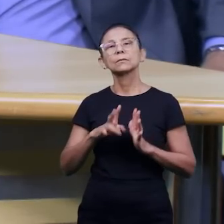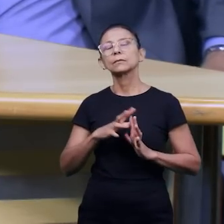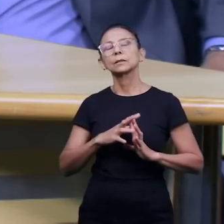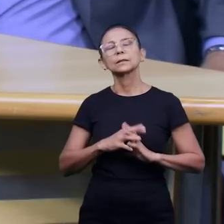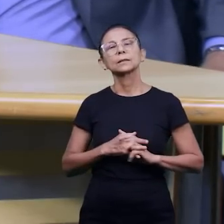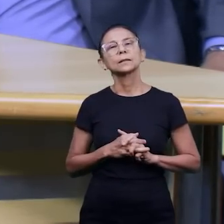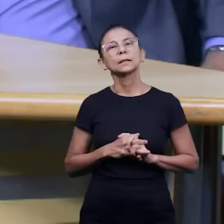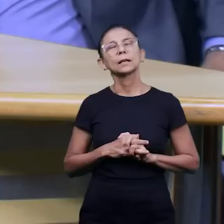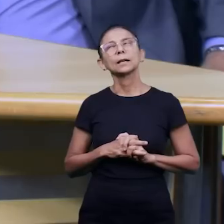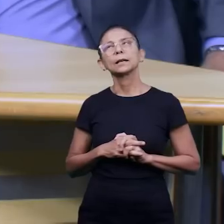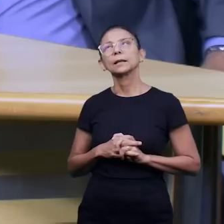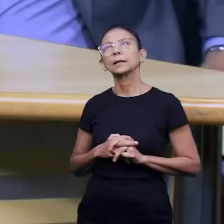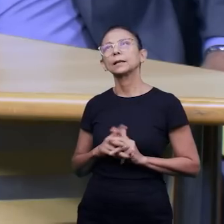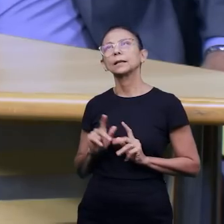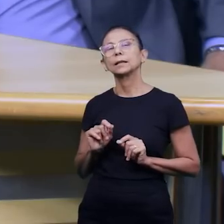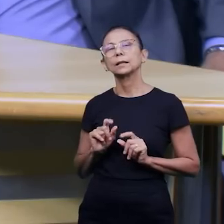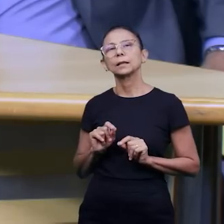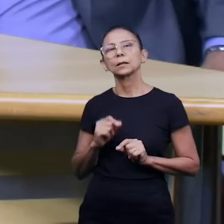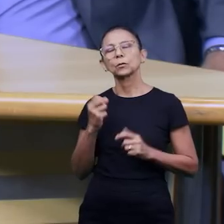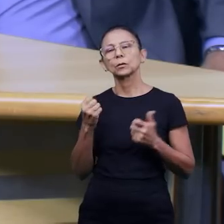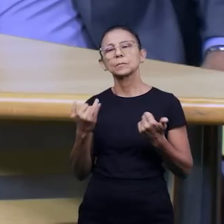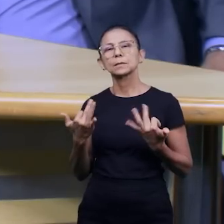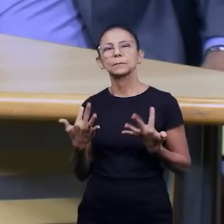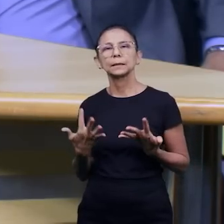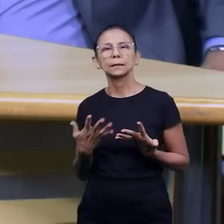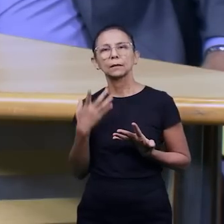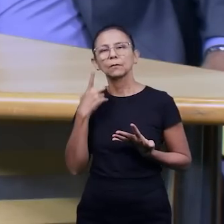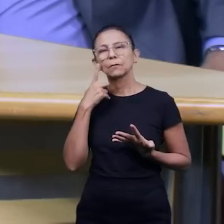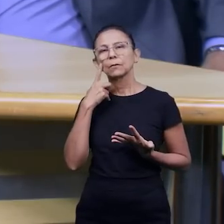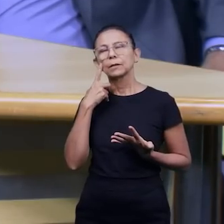Então, suponhamos